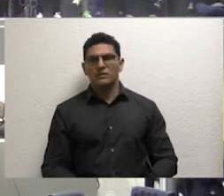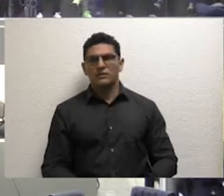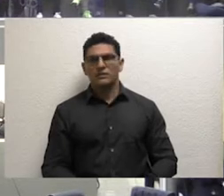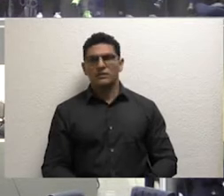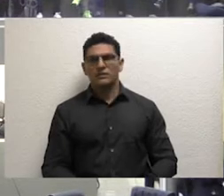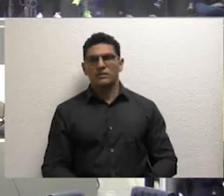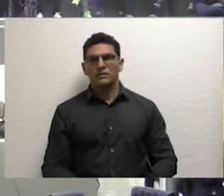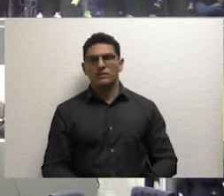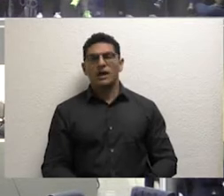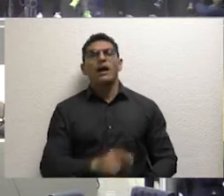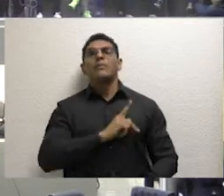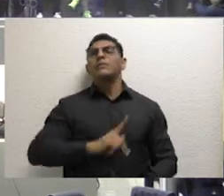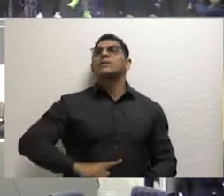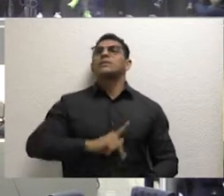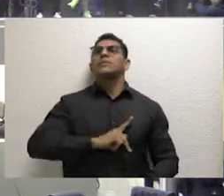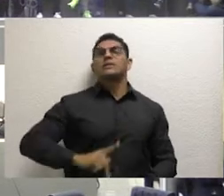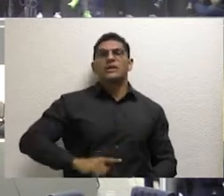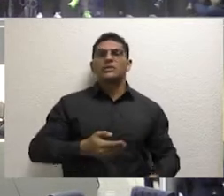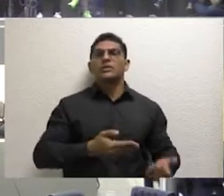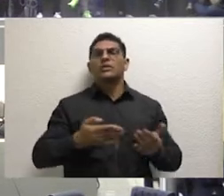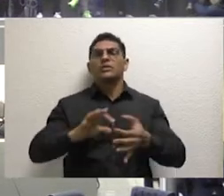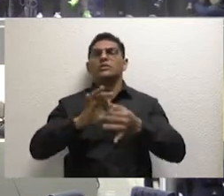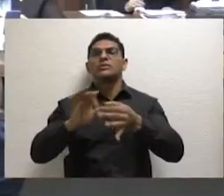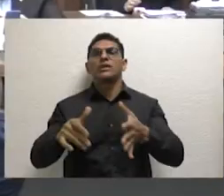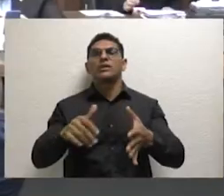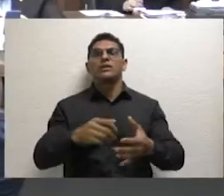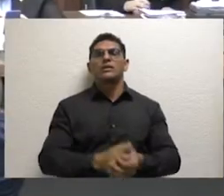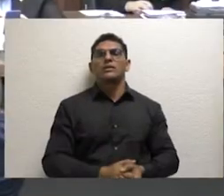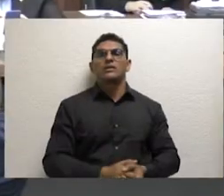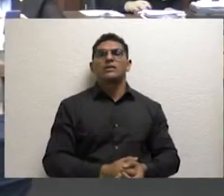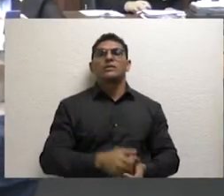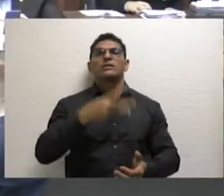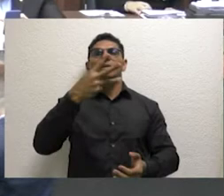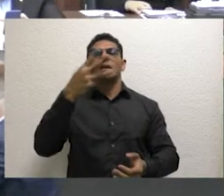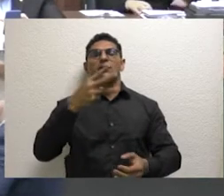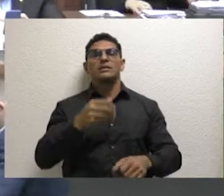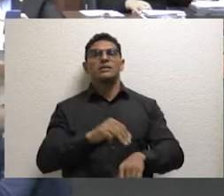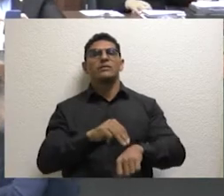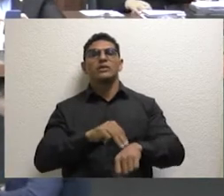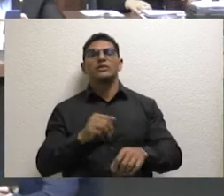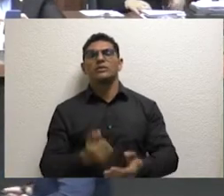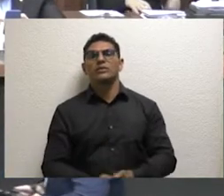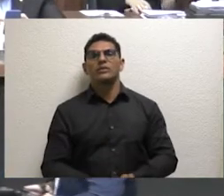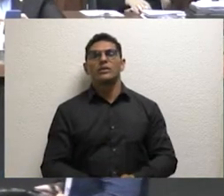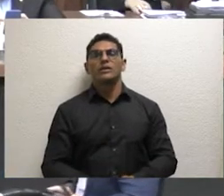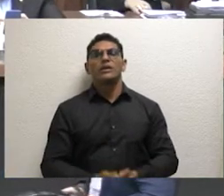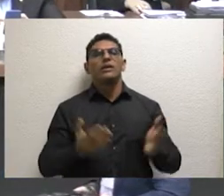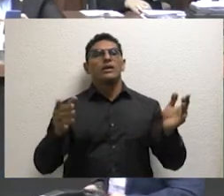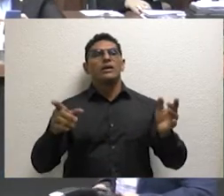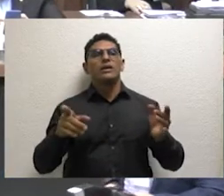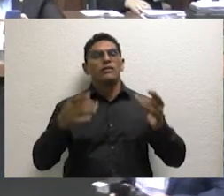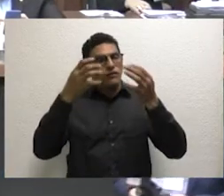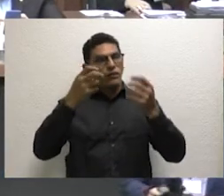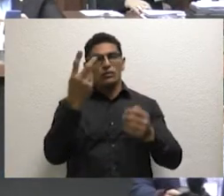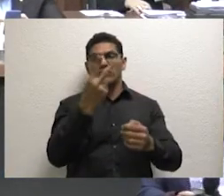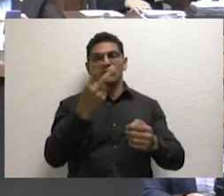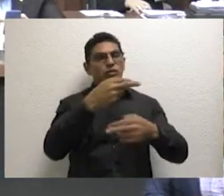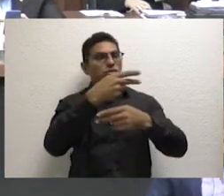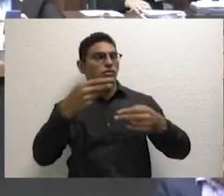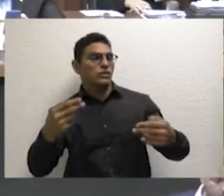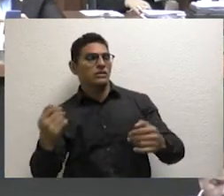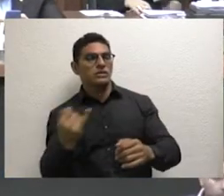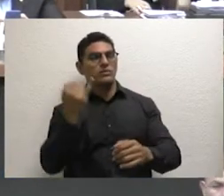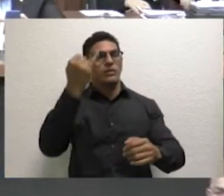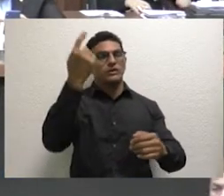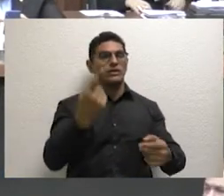senhor presidente como o tempo que eu sei de cinco minutos e só usou três eu vou acrescentar dois itens que é importante